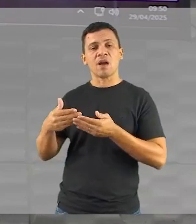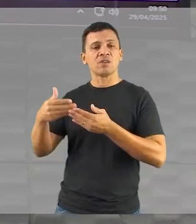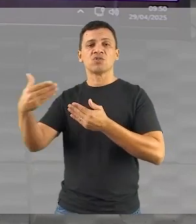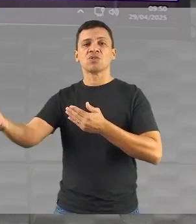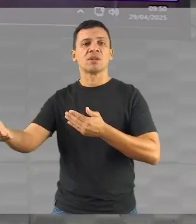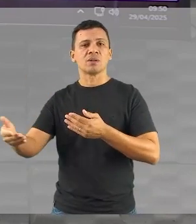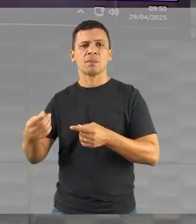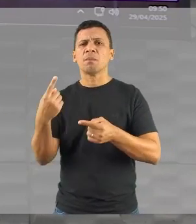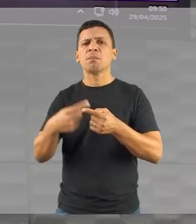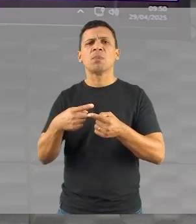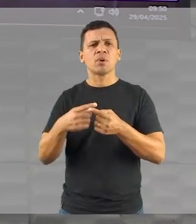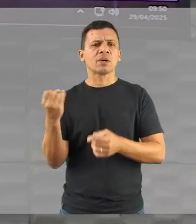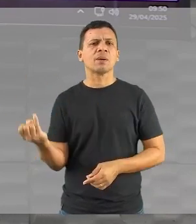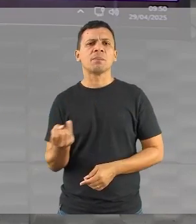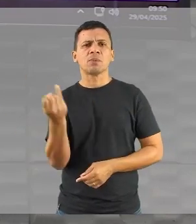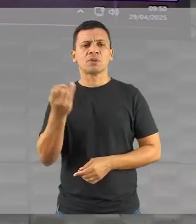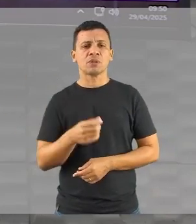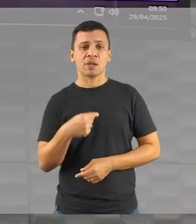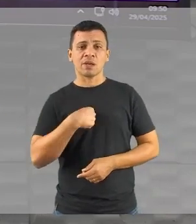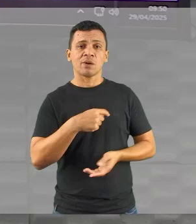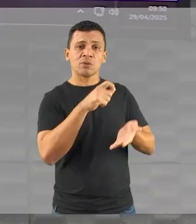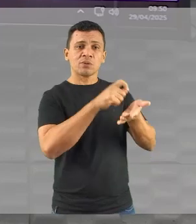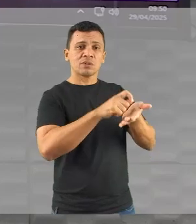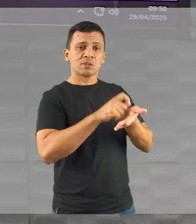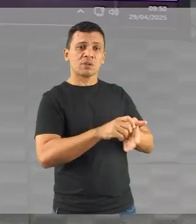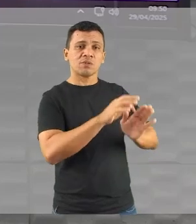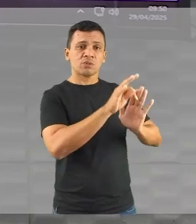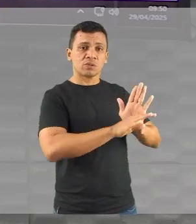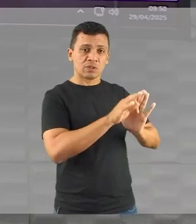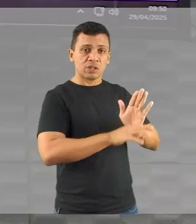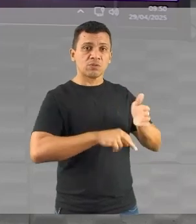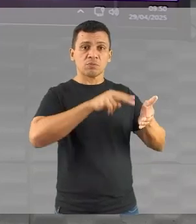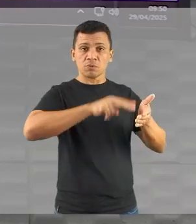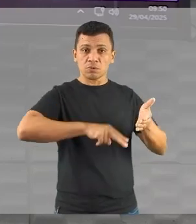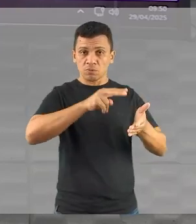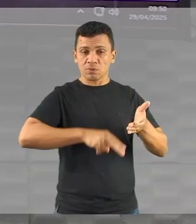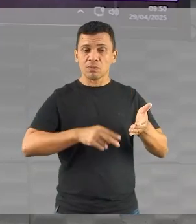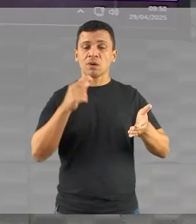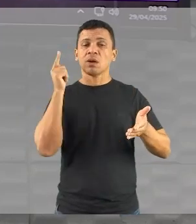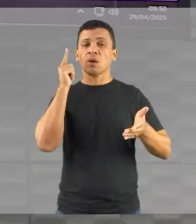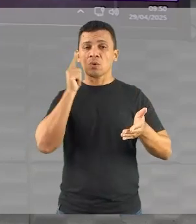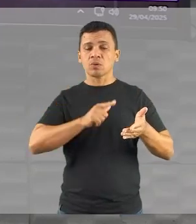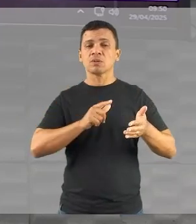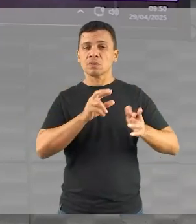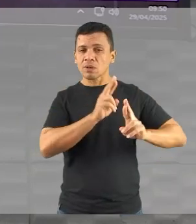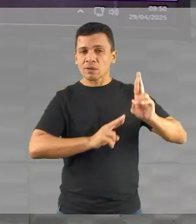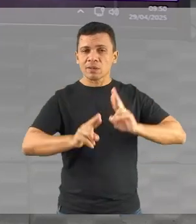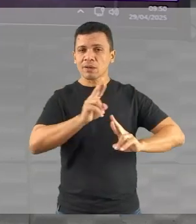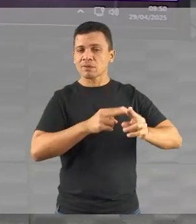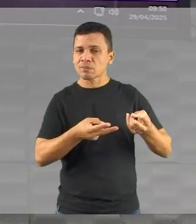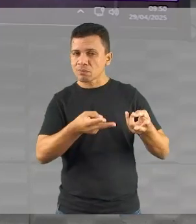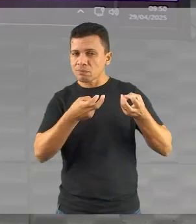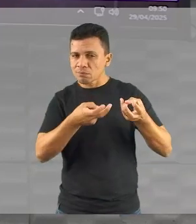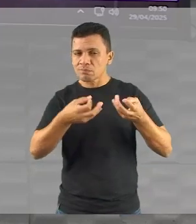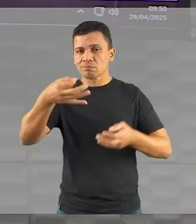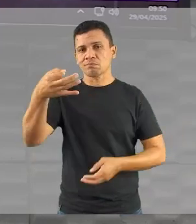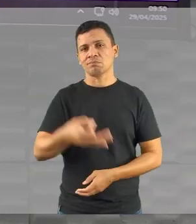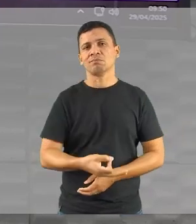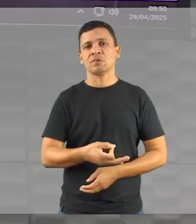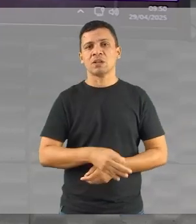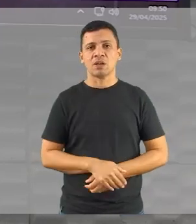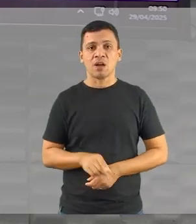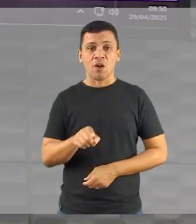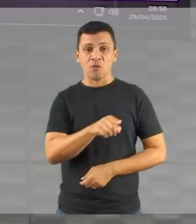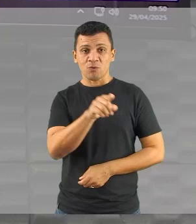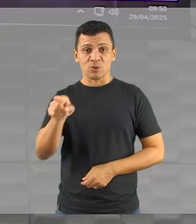isso é importante? Porque quando eu produzo um texto, quando eu estou fazendo uma leitura, eu consigo estabelecer essa relação de forma adequada, né? E aí é só para